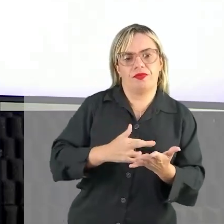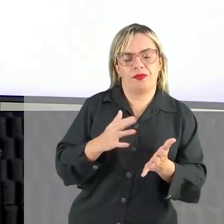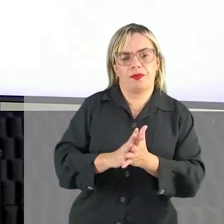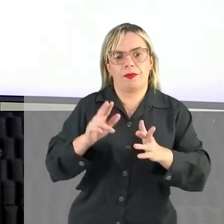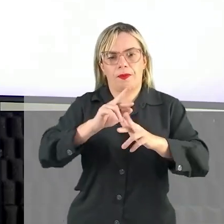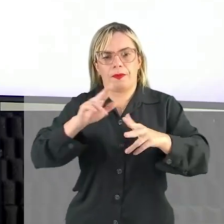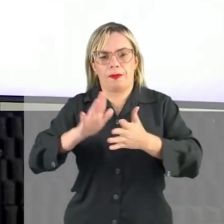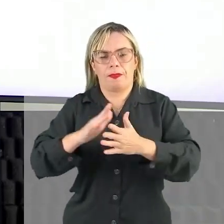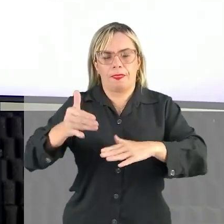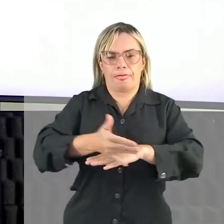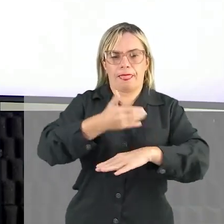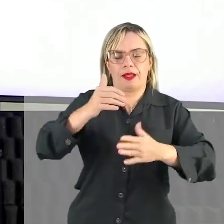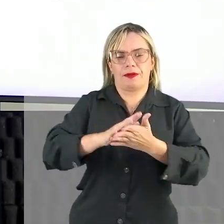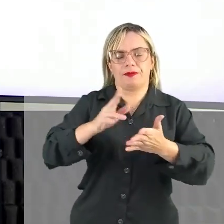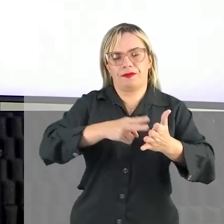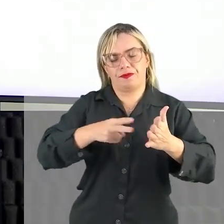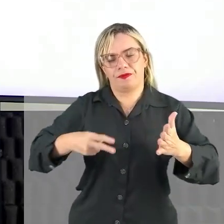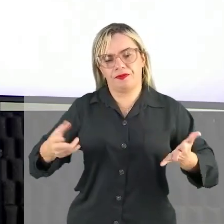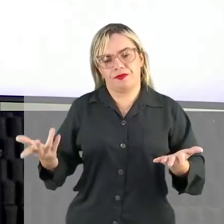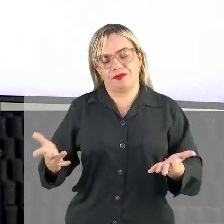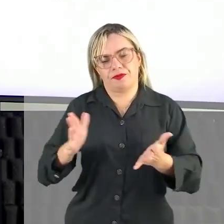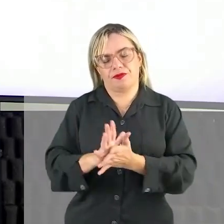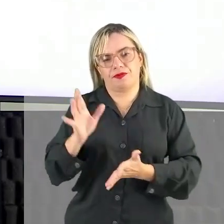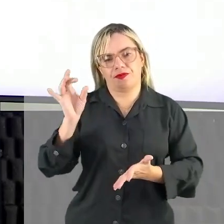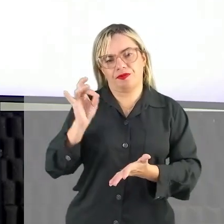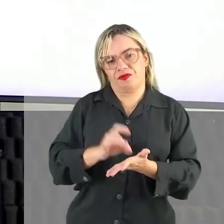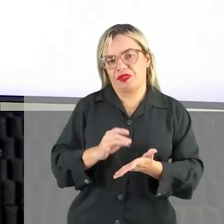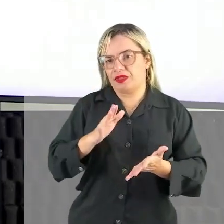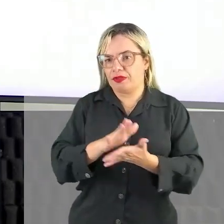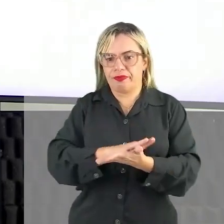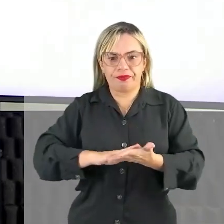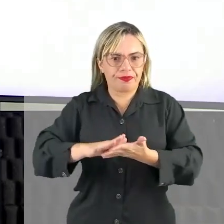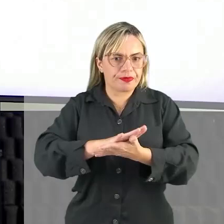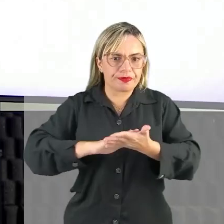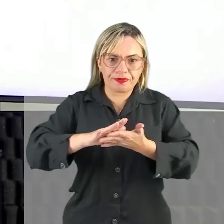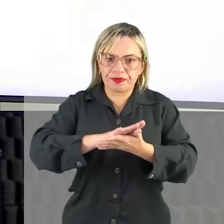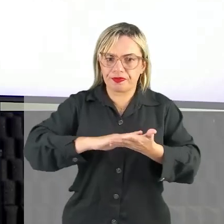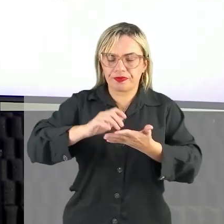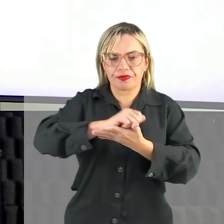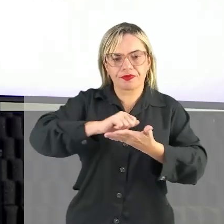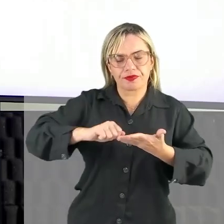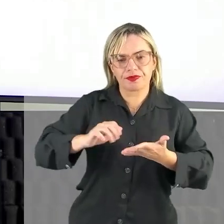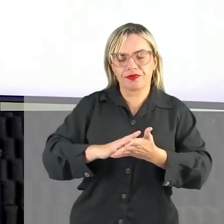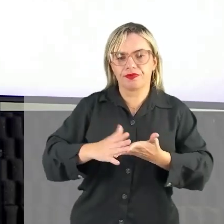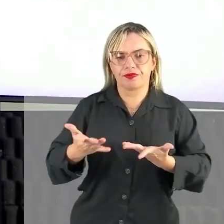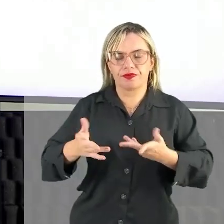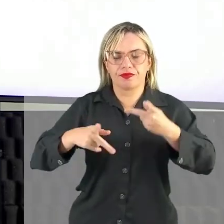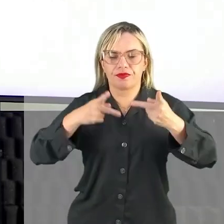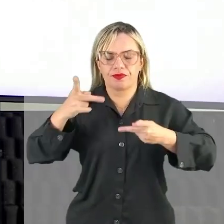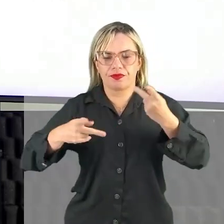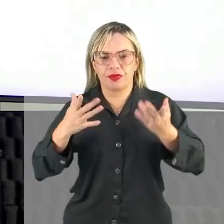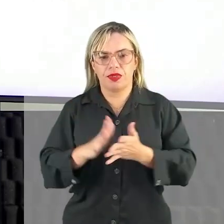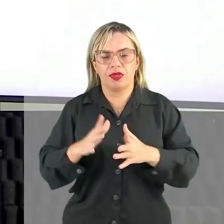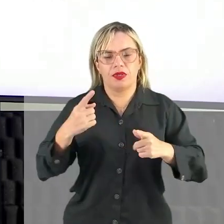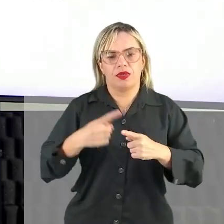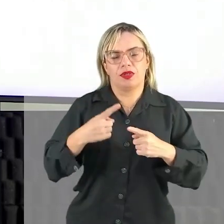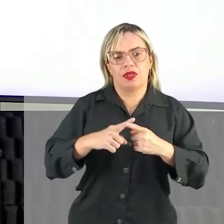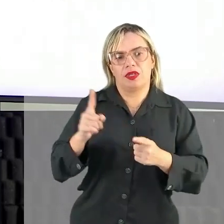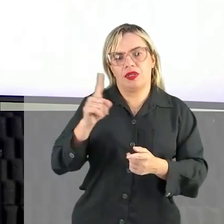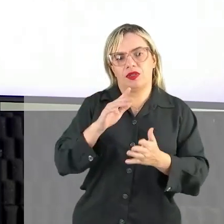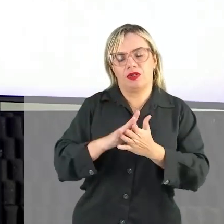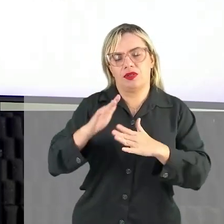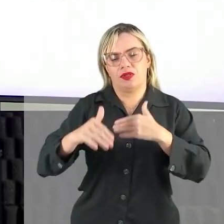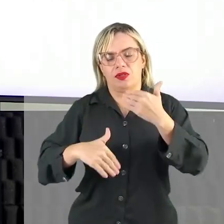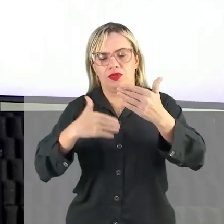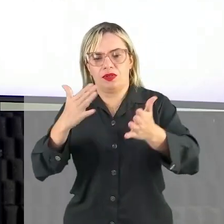excelente vocabulário mas que na verdade elas nada querem dizer porque elas não evoluem em seu argumento e elas